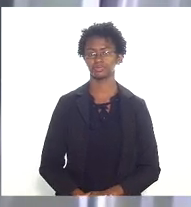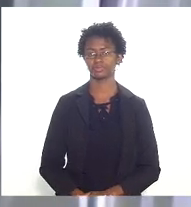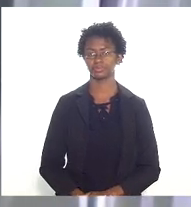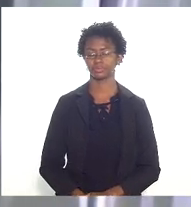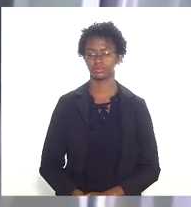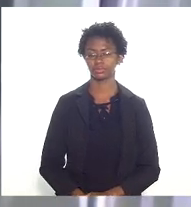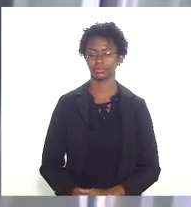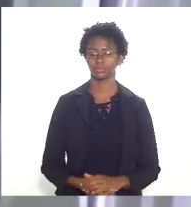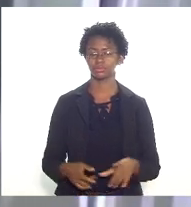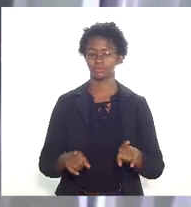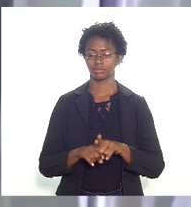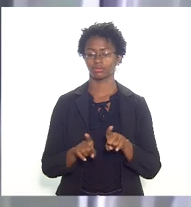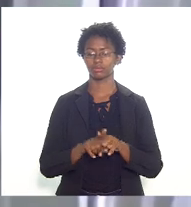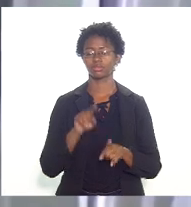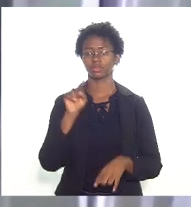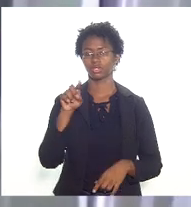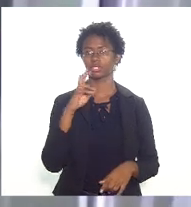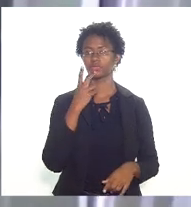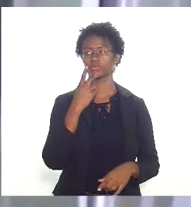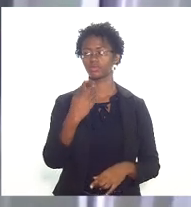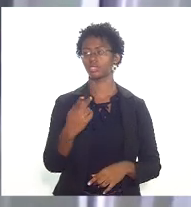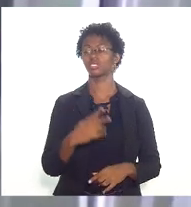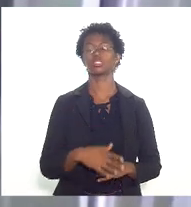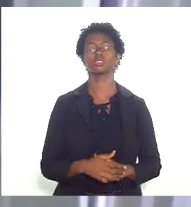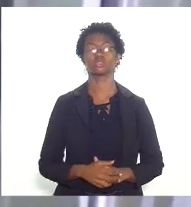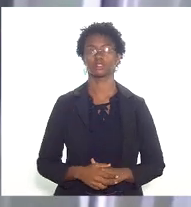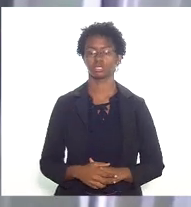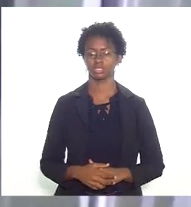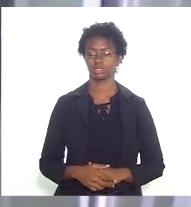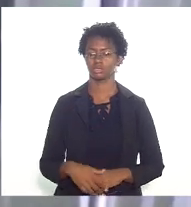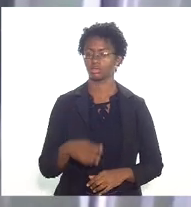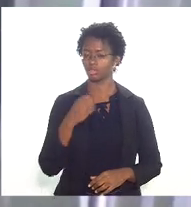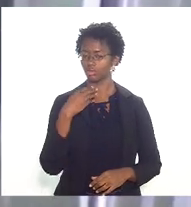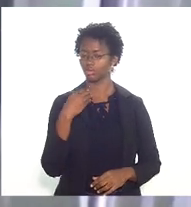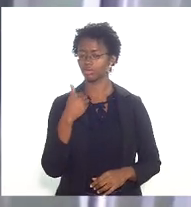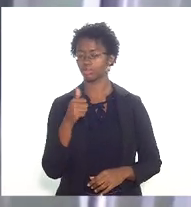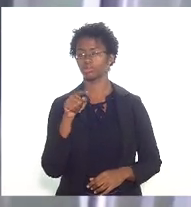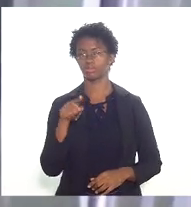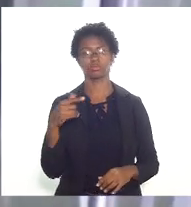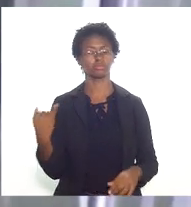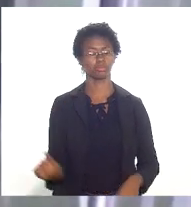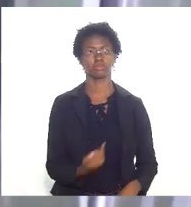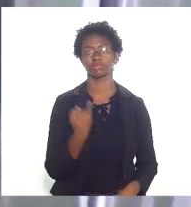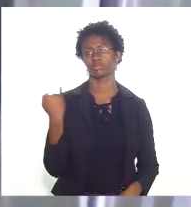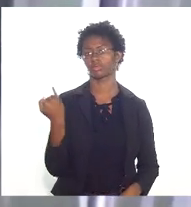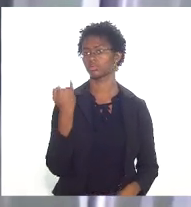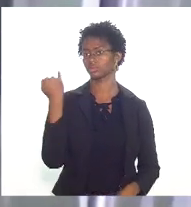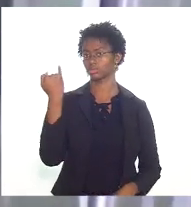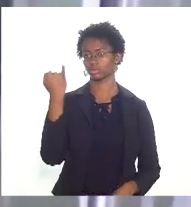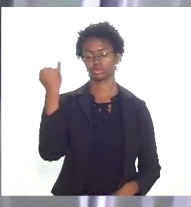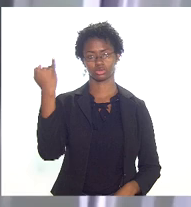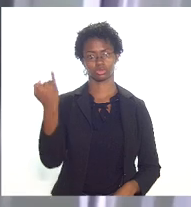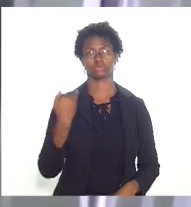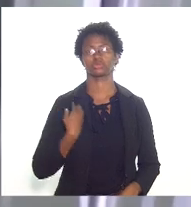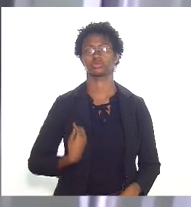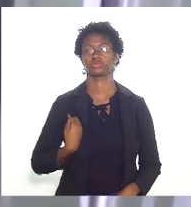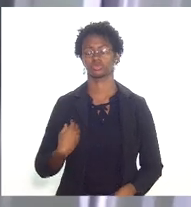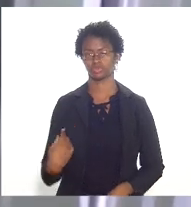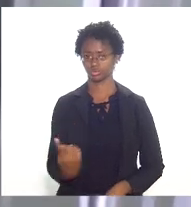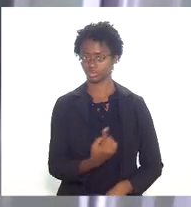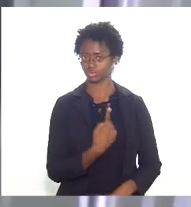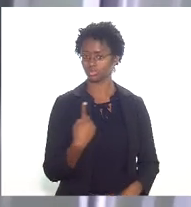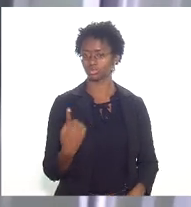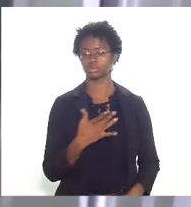controle é de um bem absolutamente essencial a vida das pessoas